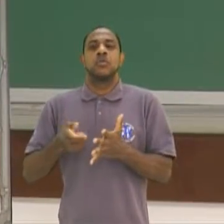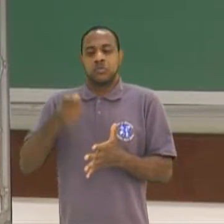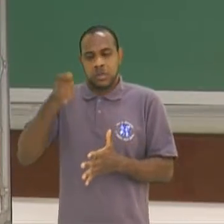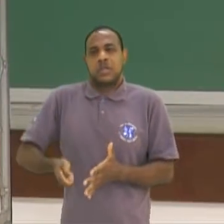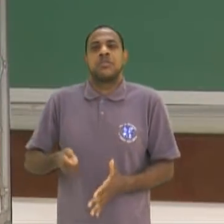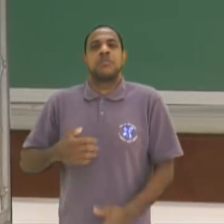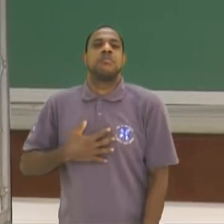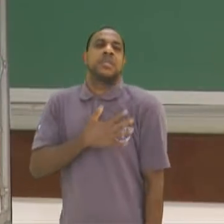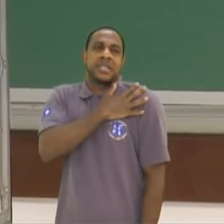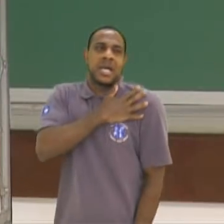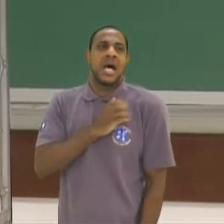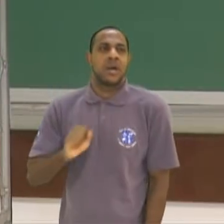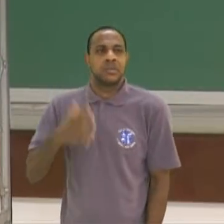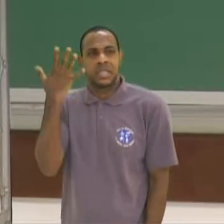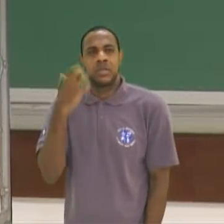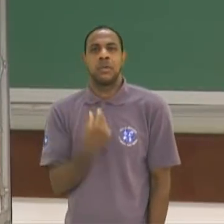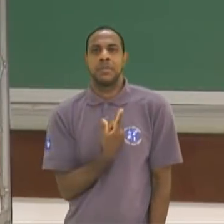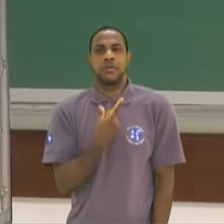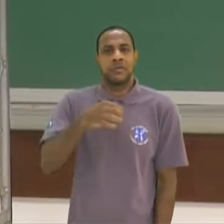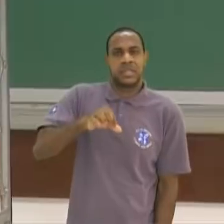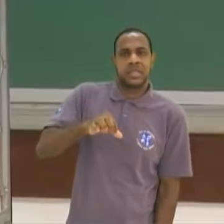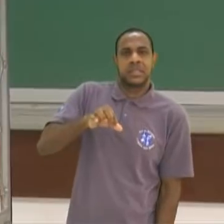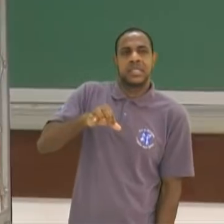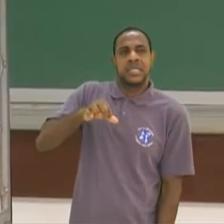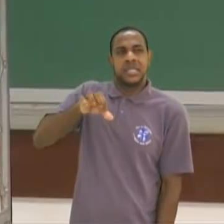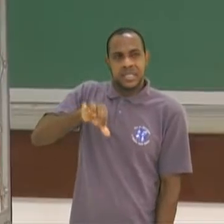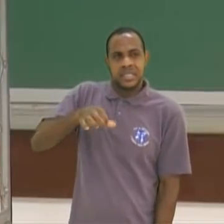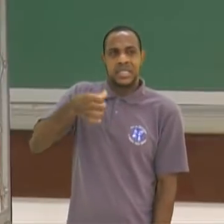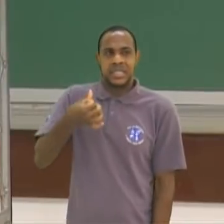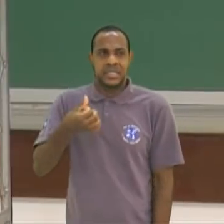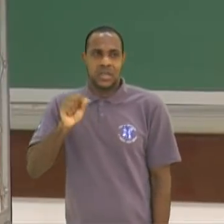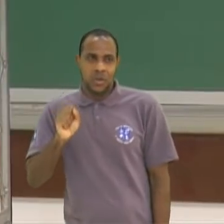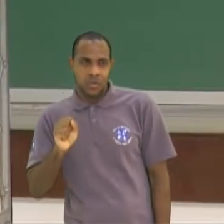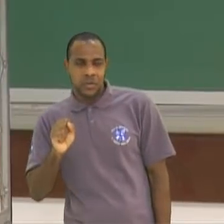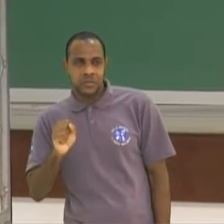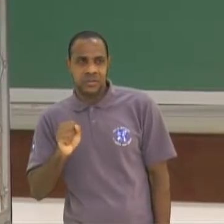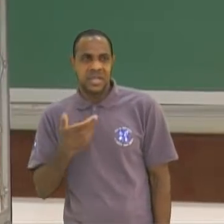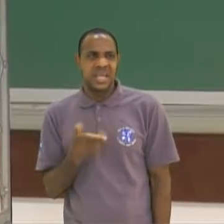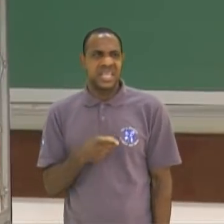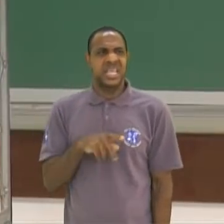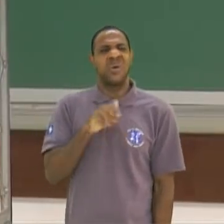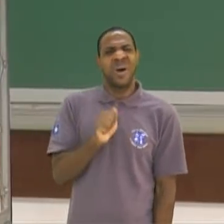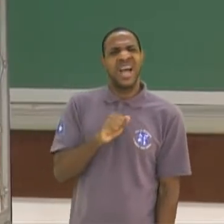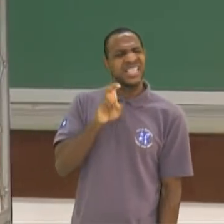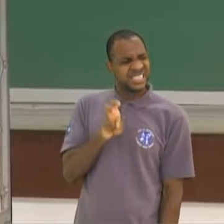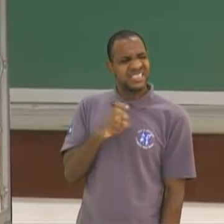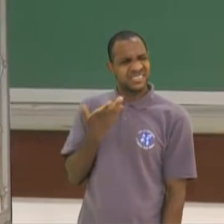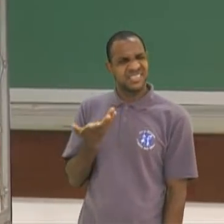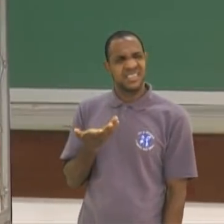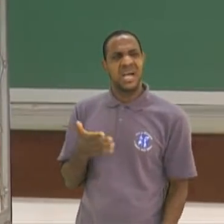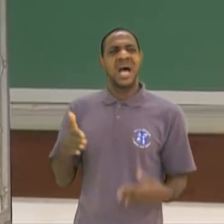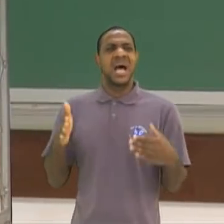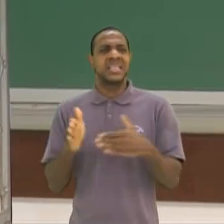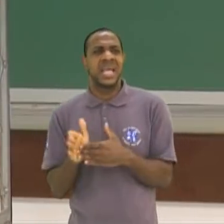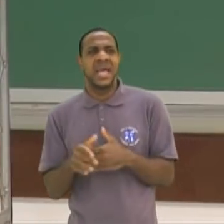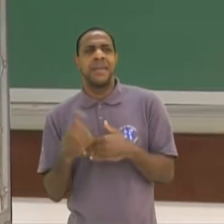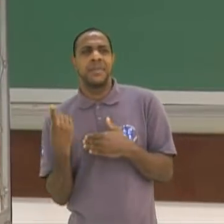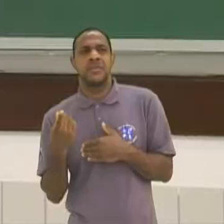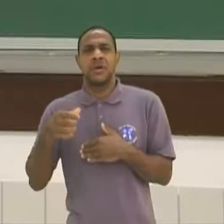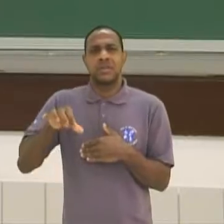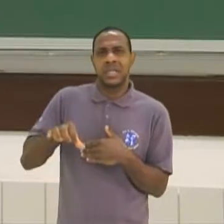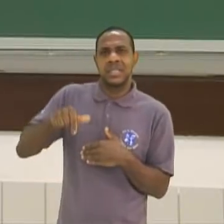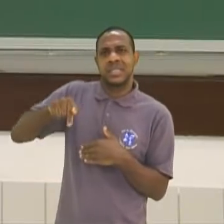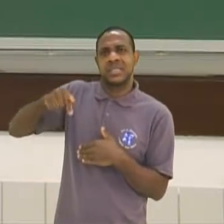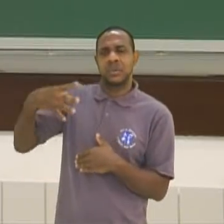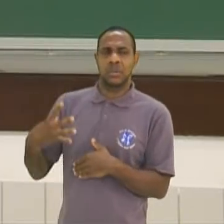aconteceram entre 1968, lembra? O AI-5, que inicia esses anos de chumbo, até 1974, que